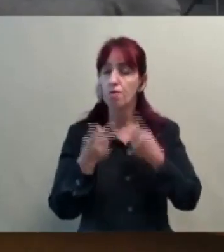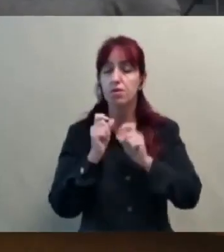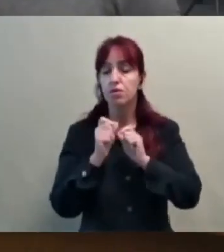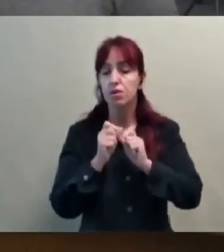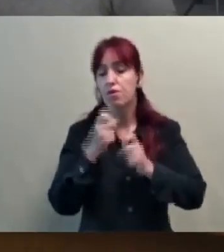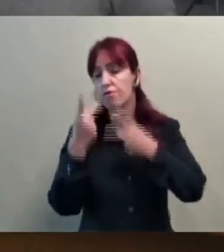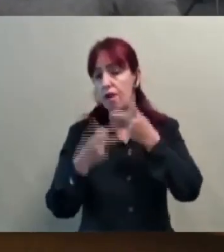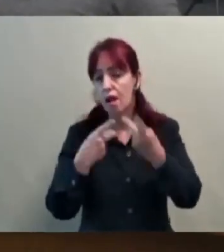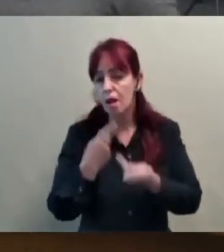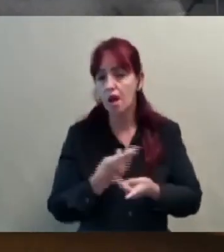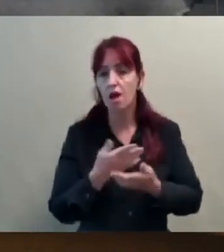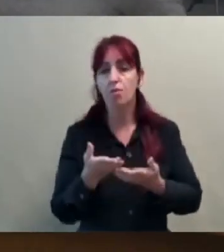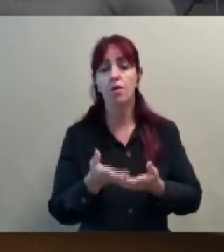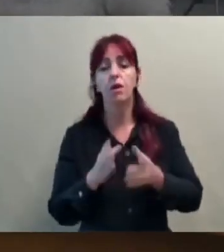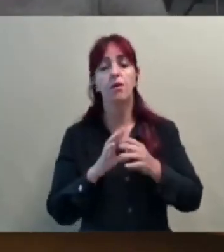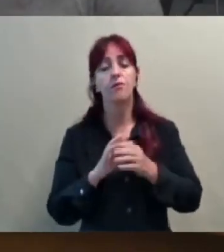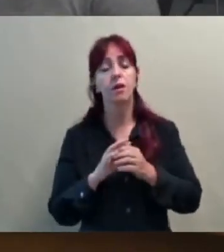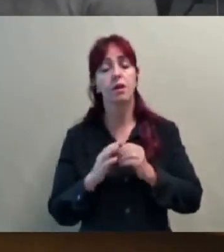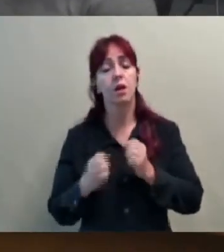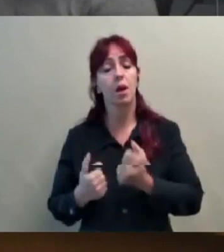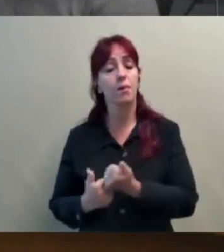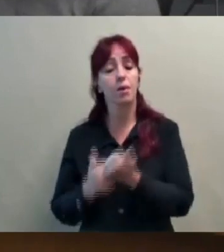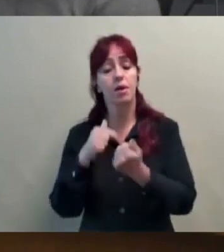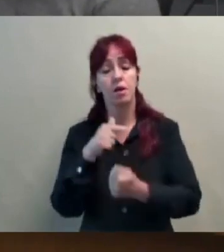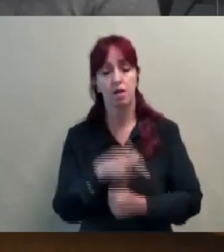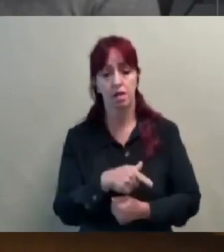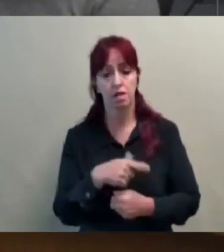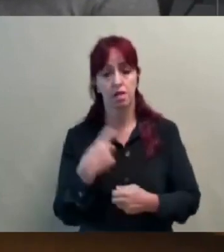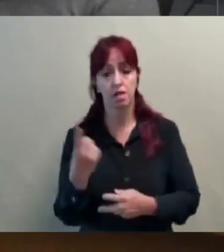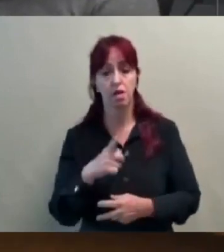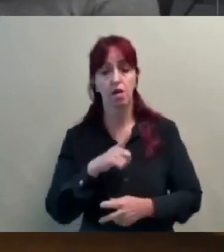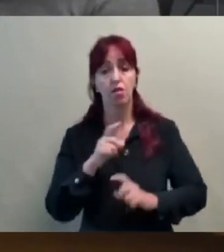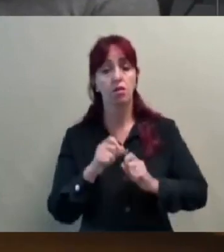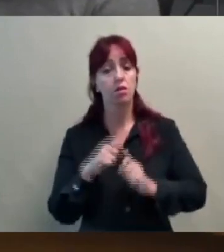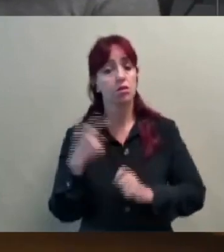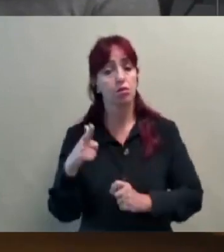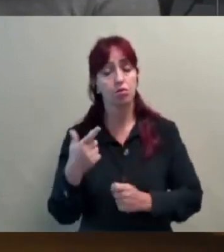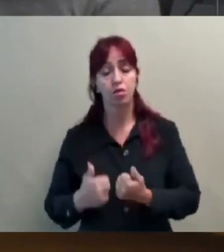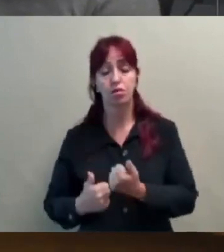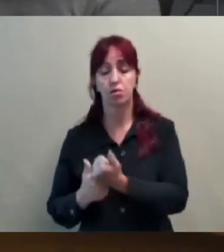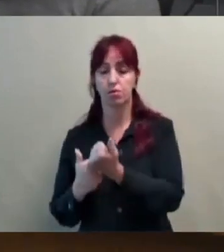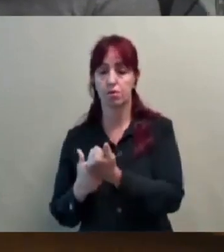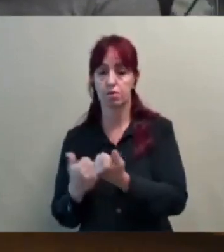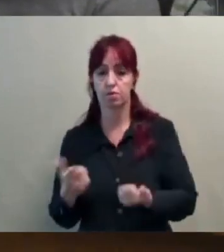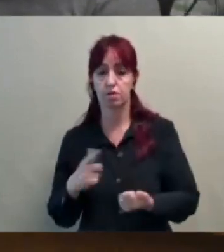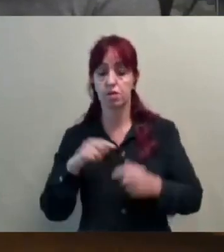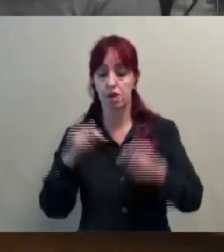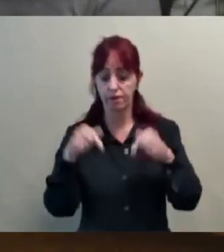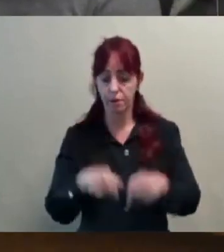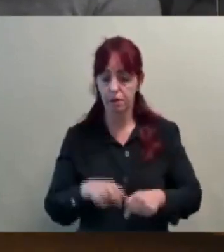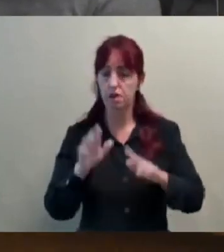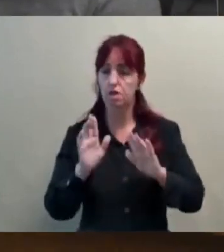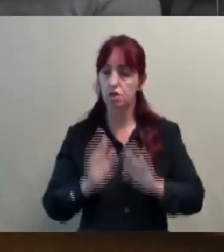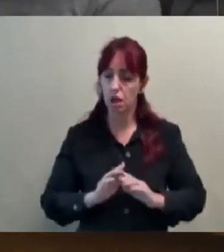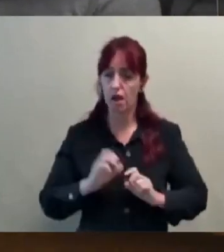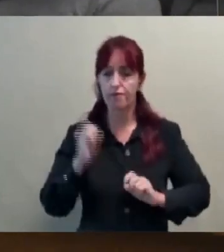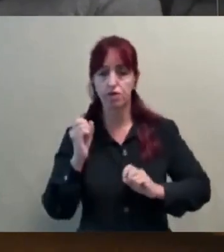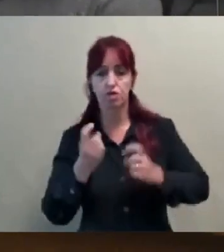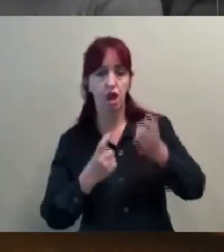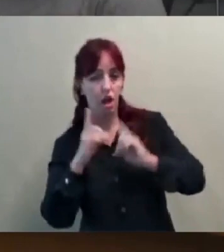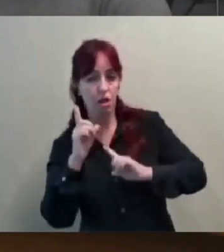vai beneficiar ele. E nós que não estamos sendo beneficiados? Eu já vim aqui, já fiz gesto, até